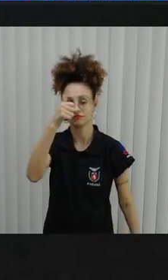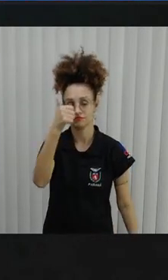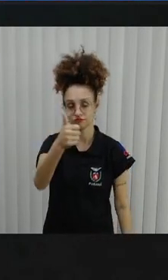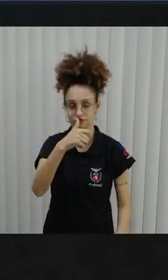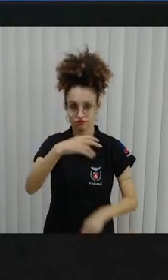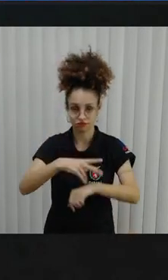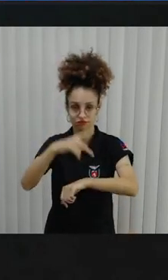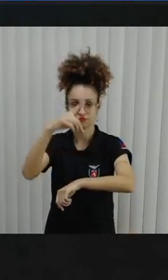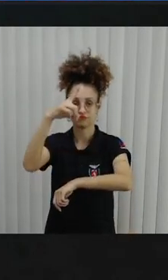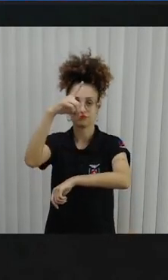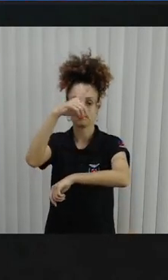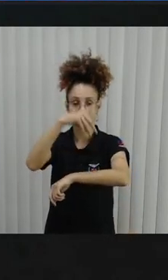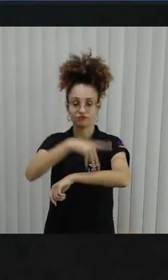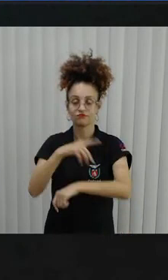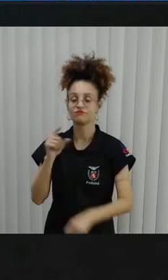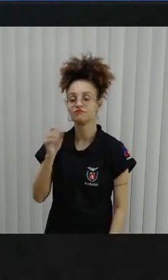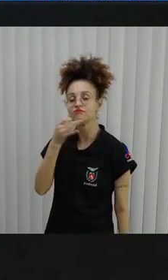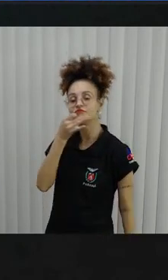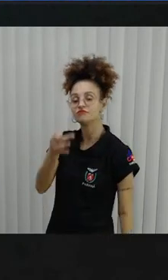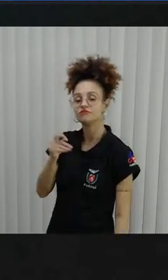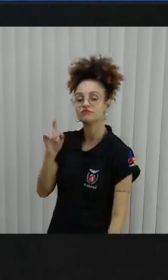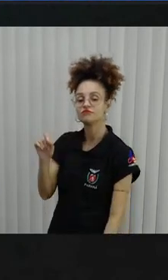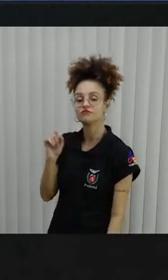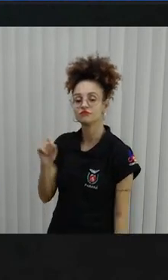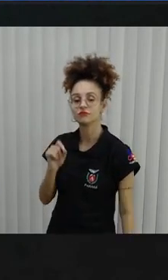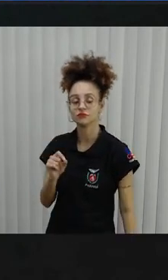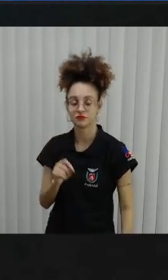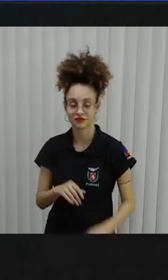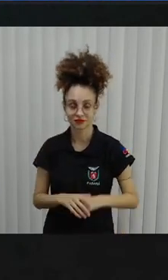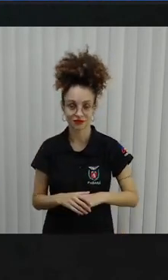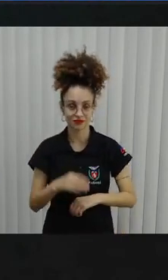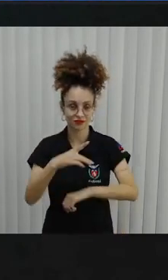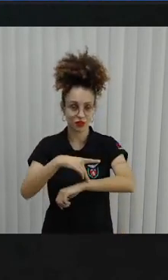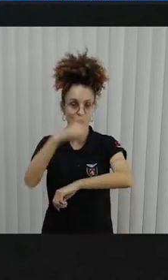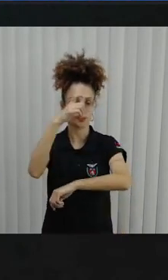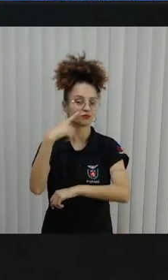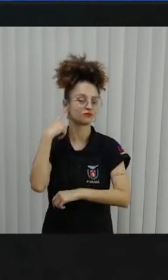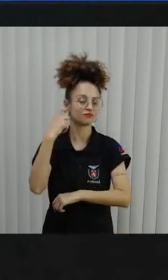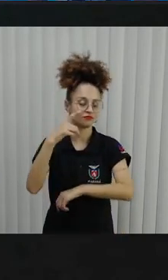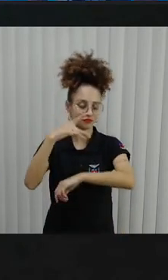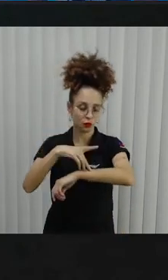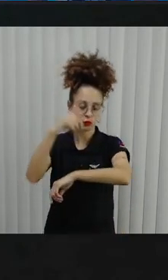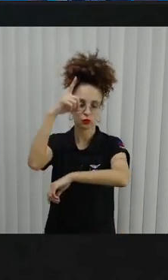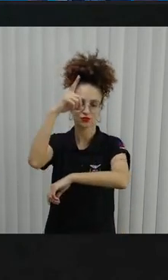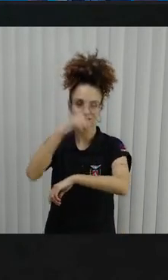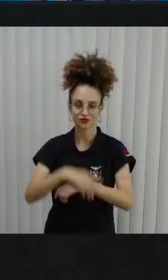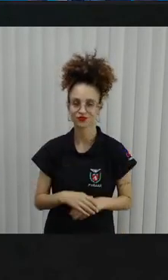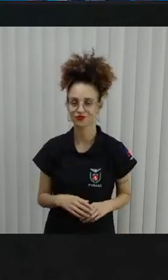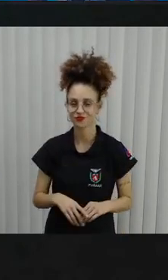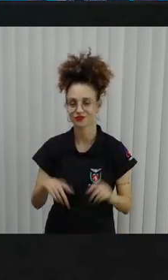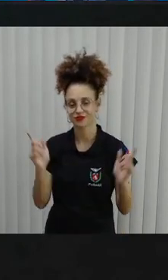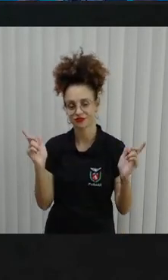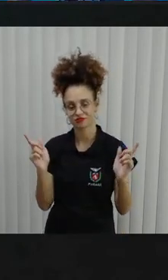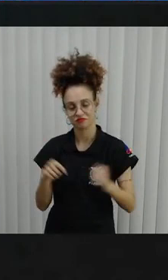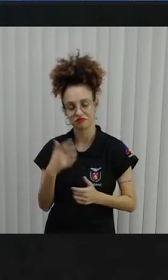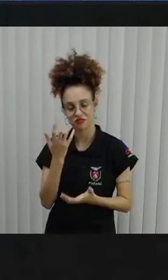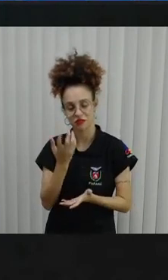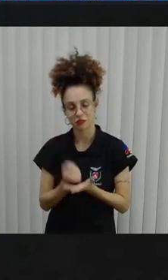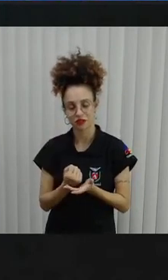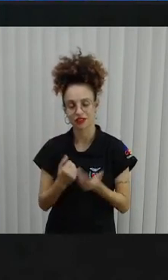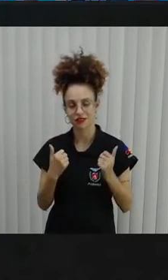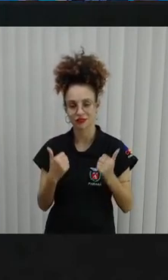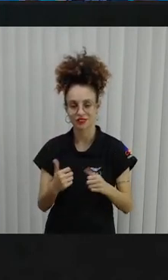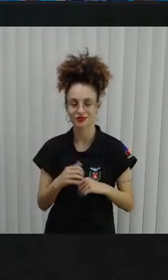Pulei. O que você achou da sonoridade que eu fiz aqui com? Eu acho que dá para gravar, inclusive. É, dá para